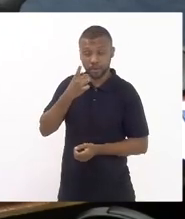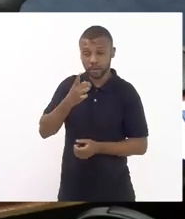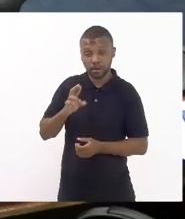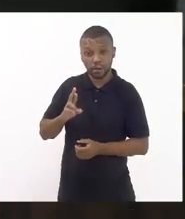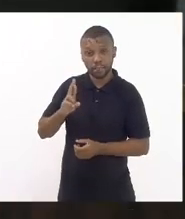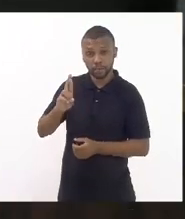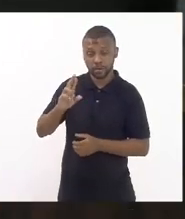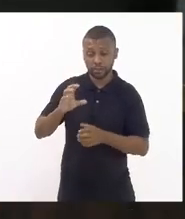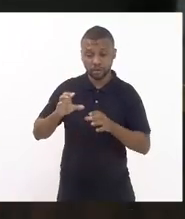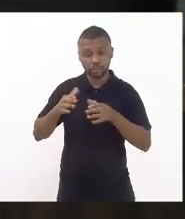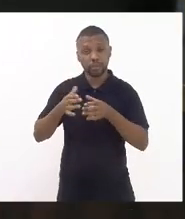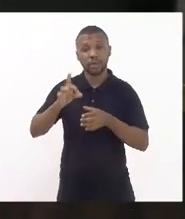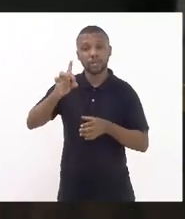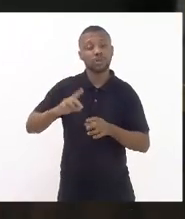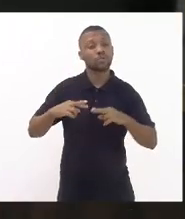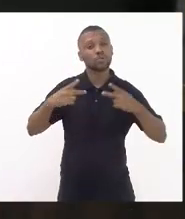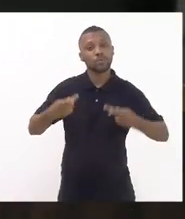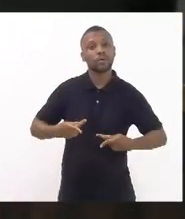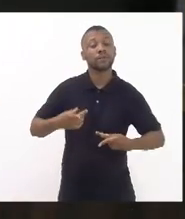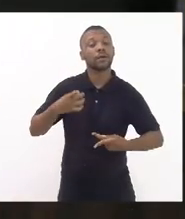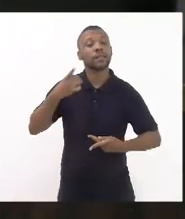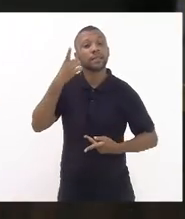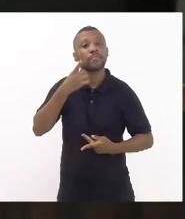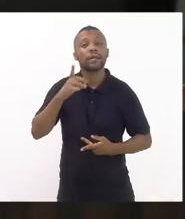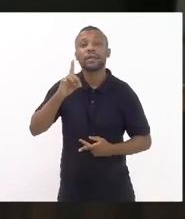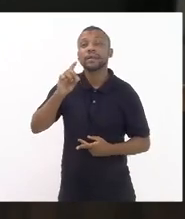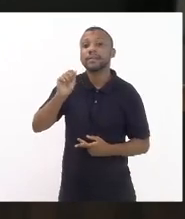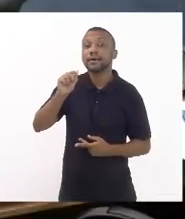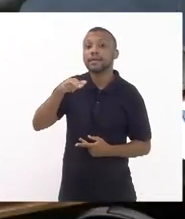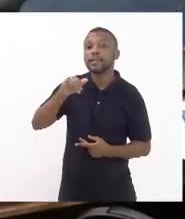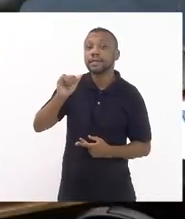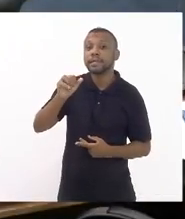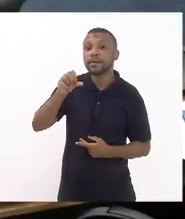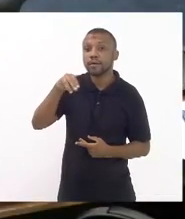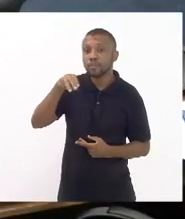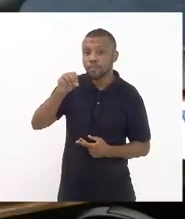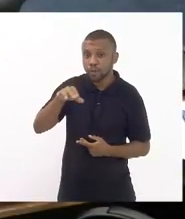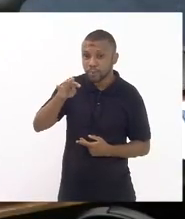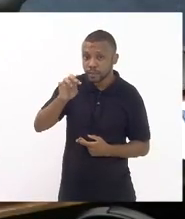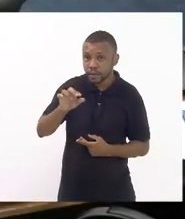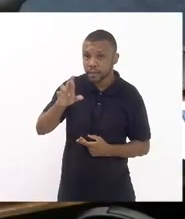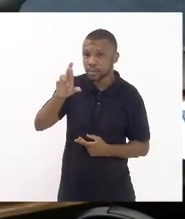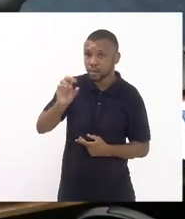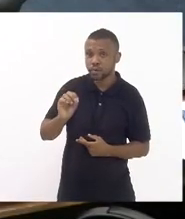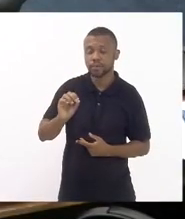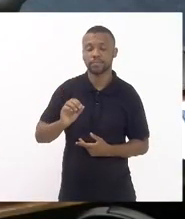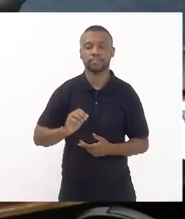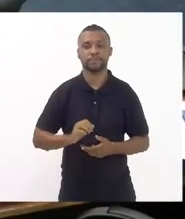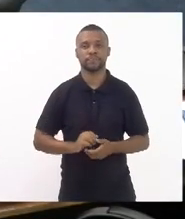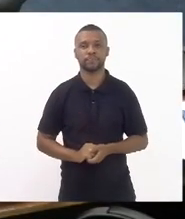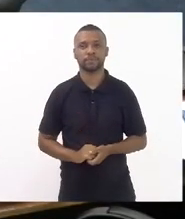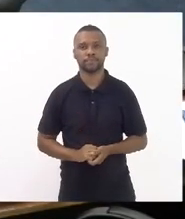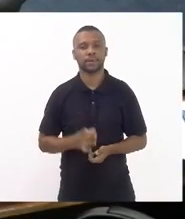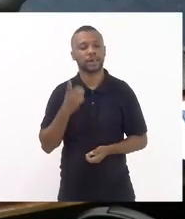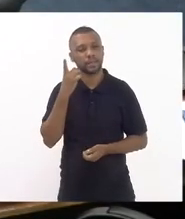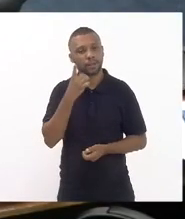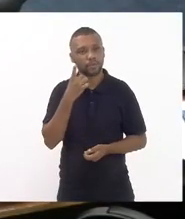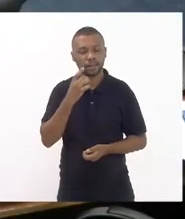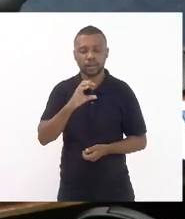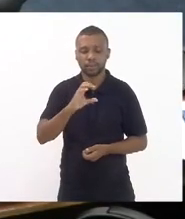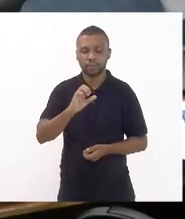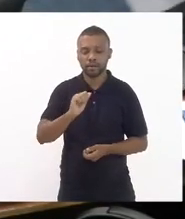Pela Comissão de Defesa dos Direitos Humanos, deputada Dani Monteiro. Deputada Dani Monteiro. Deputado Carlos